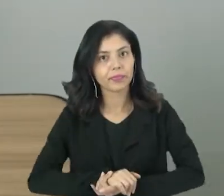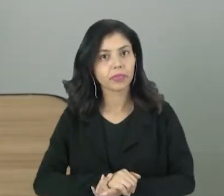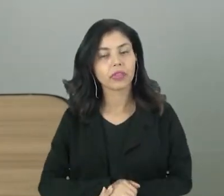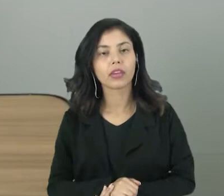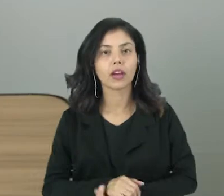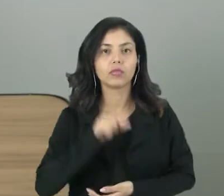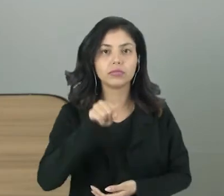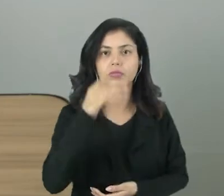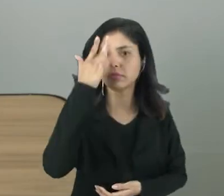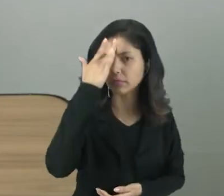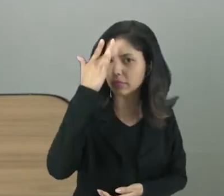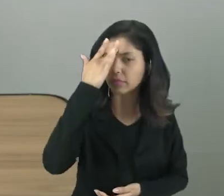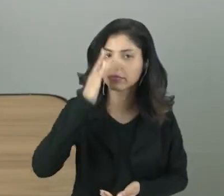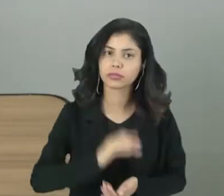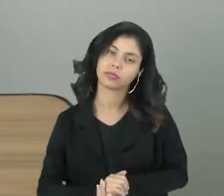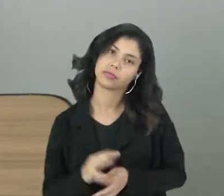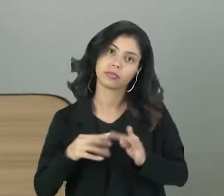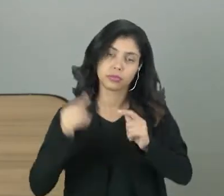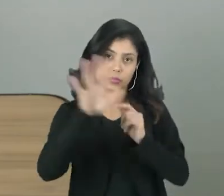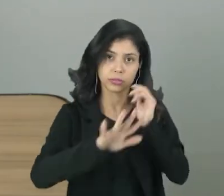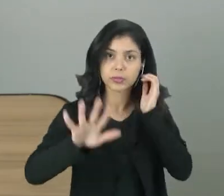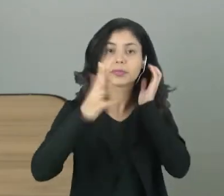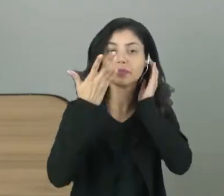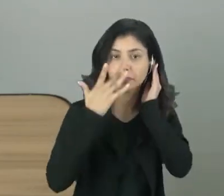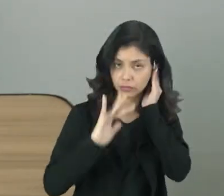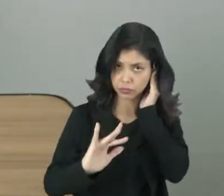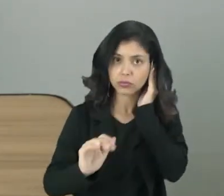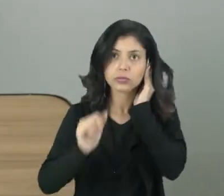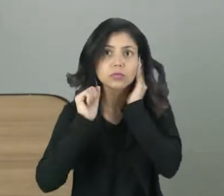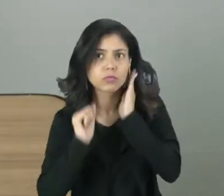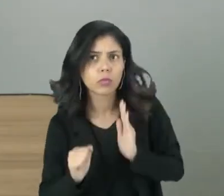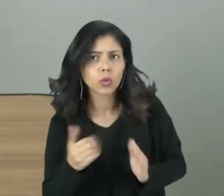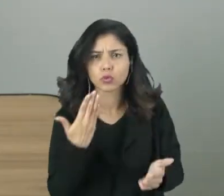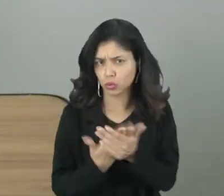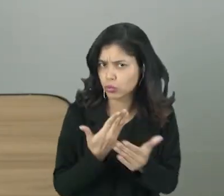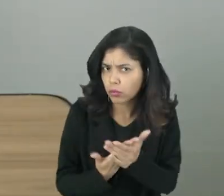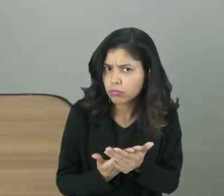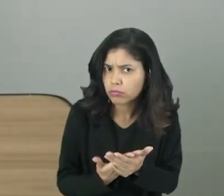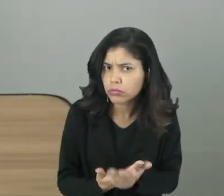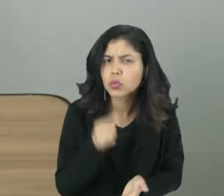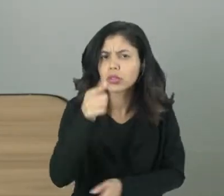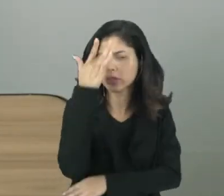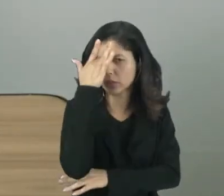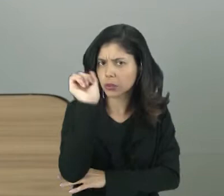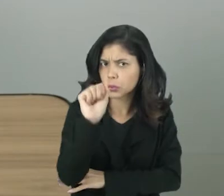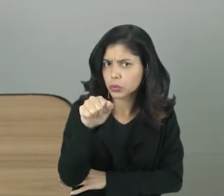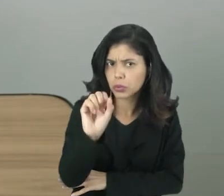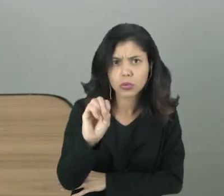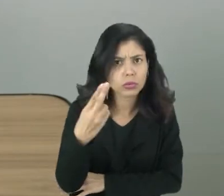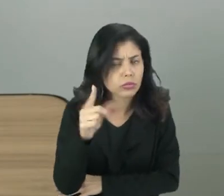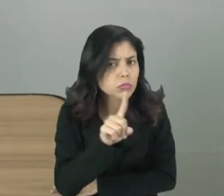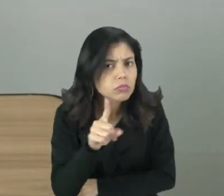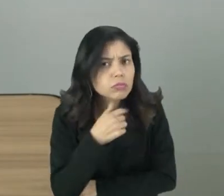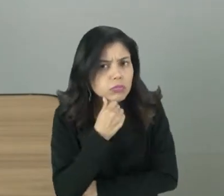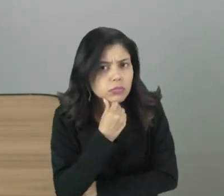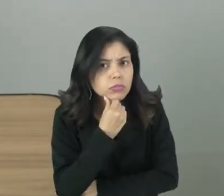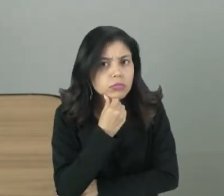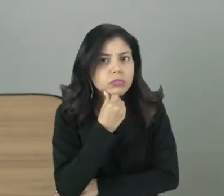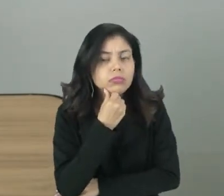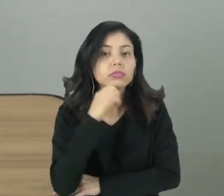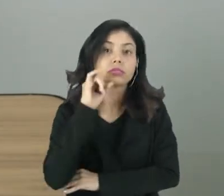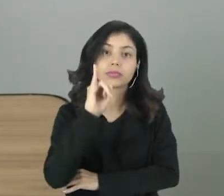O que vocês acham que toda criança pode estudar quê que vocês acham que sim ou que não